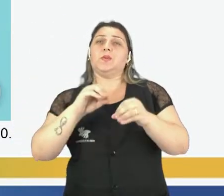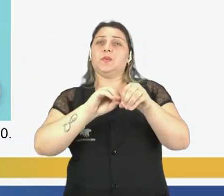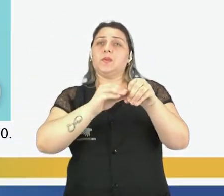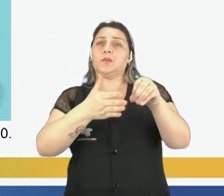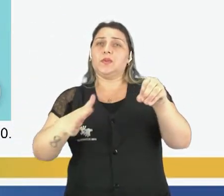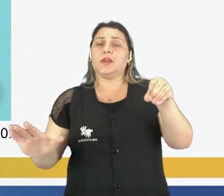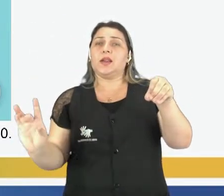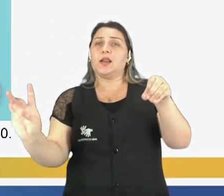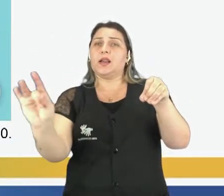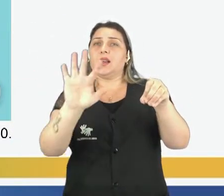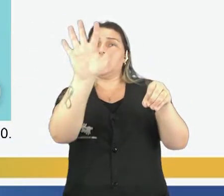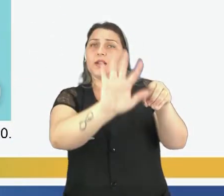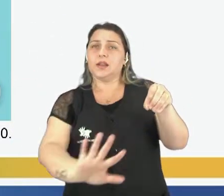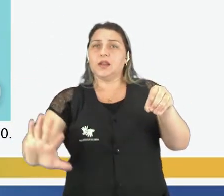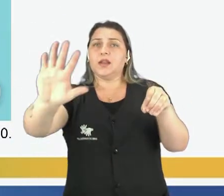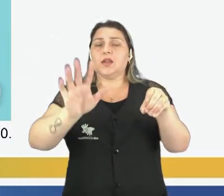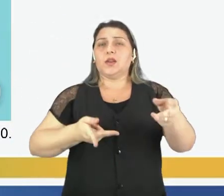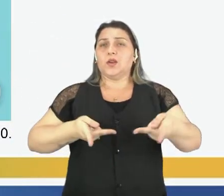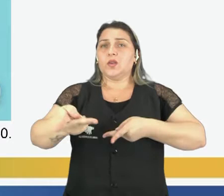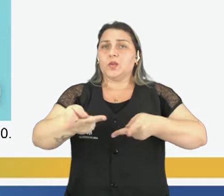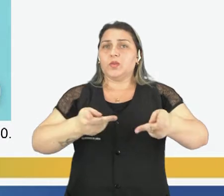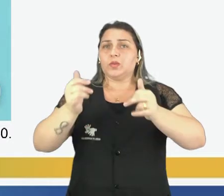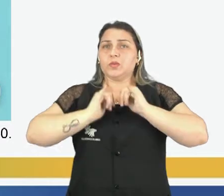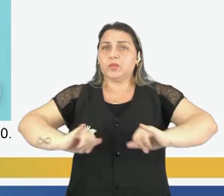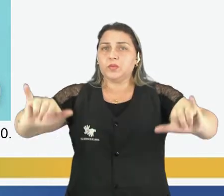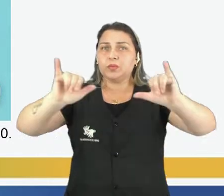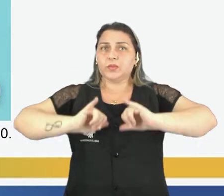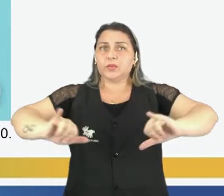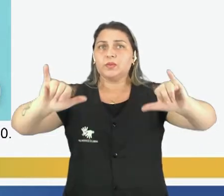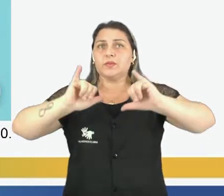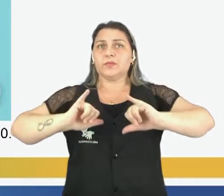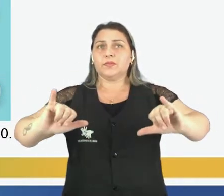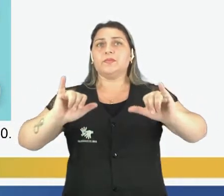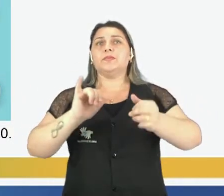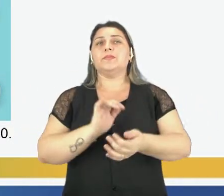para cada região em que o projeto for divulgado.